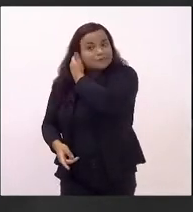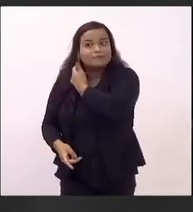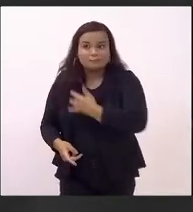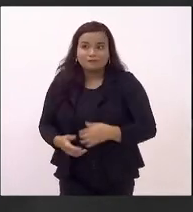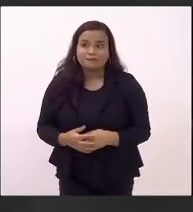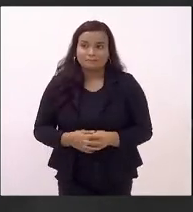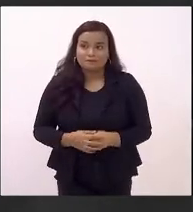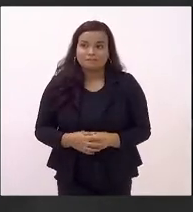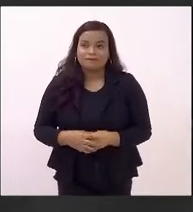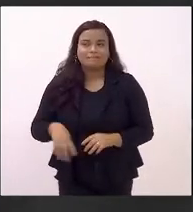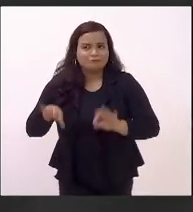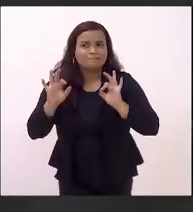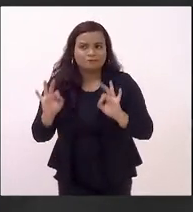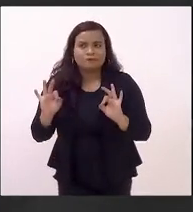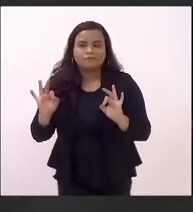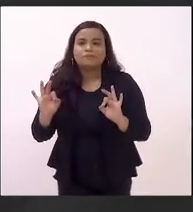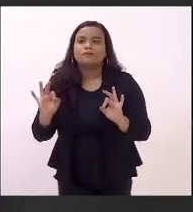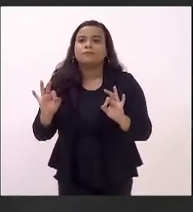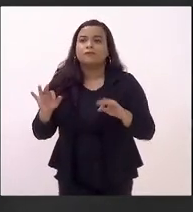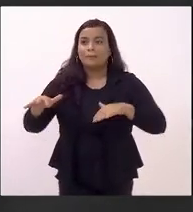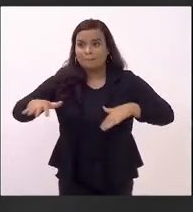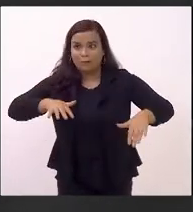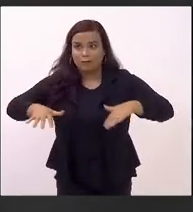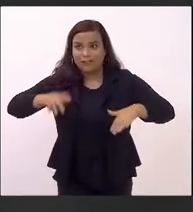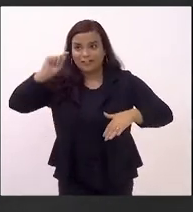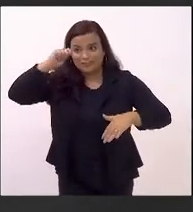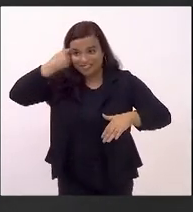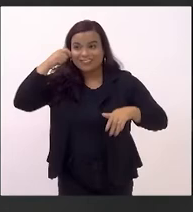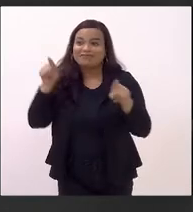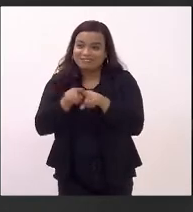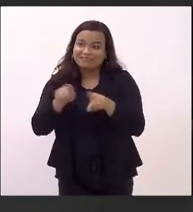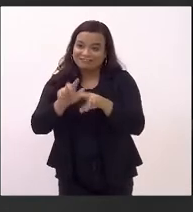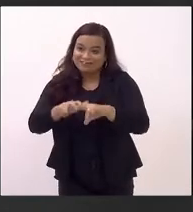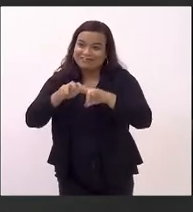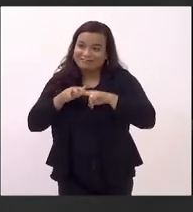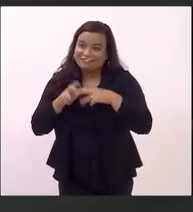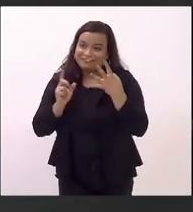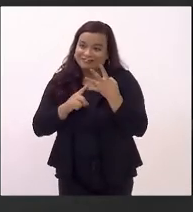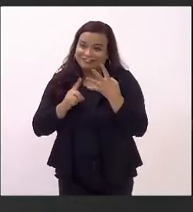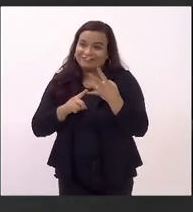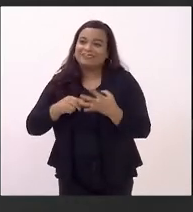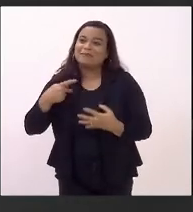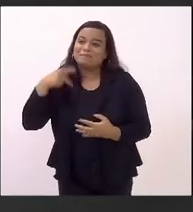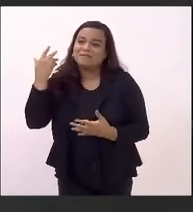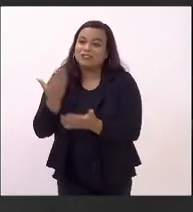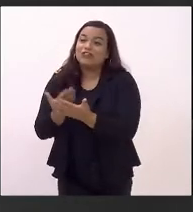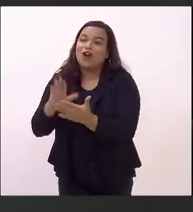E é óbvio que o movimento negro, né? Foi a minha escola.